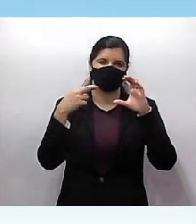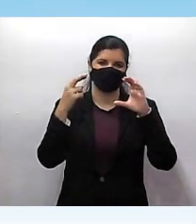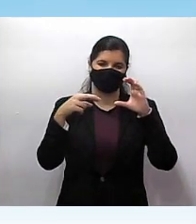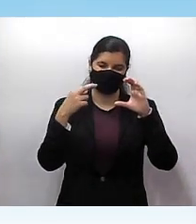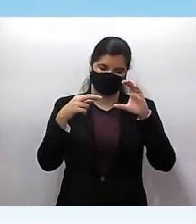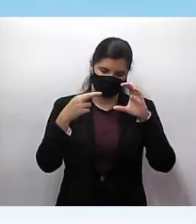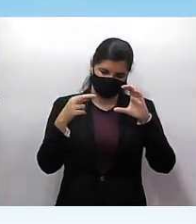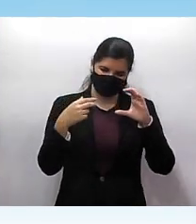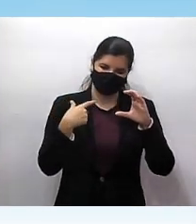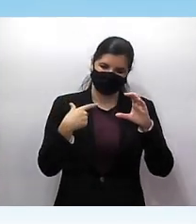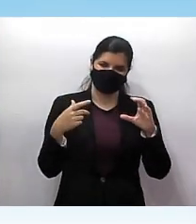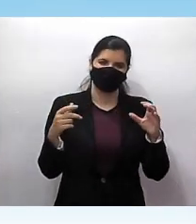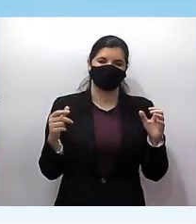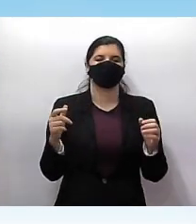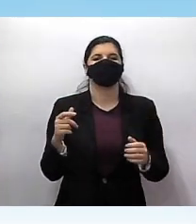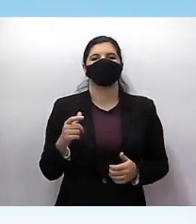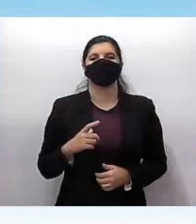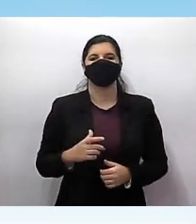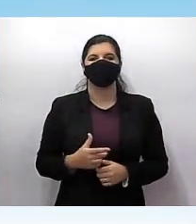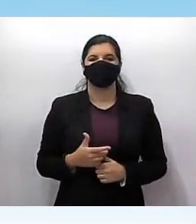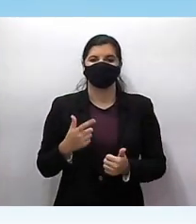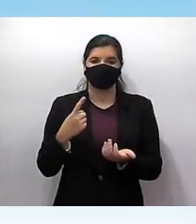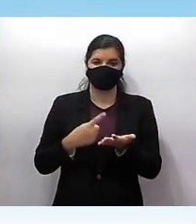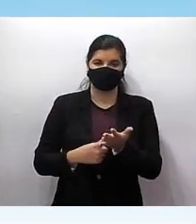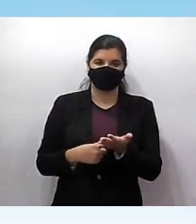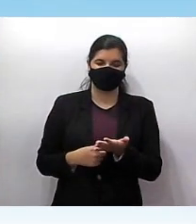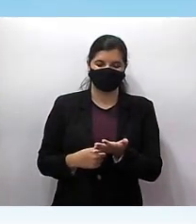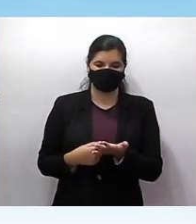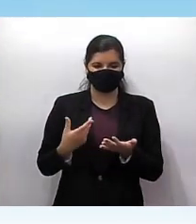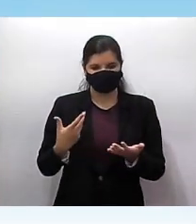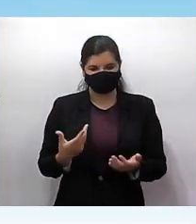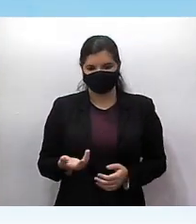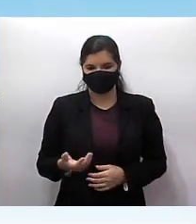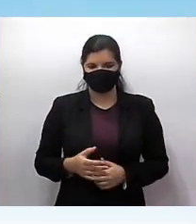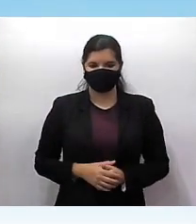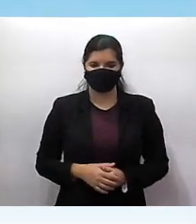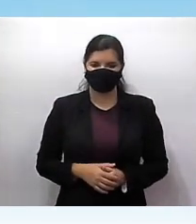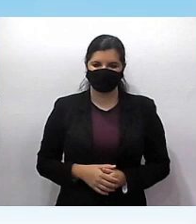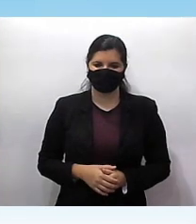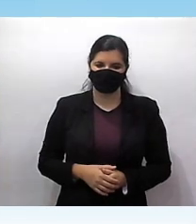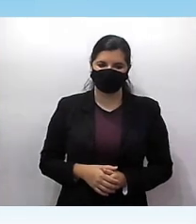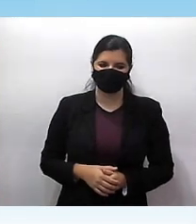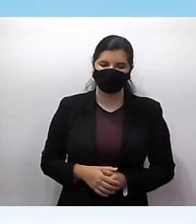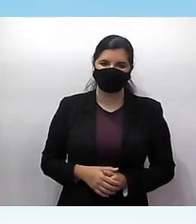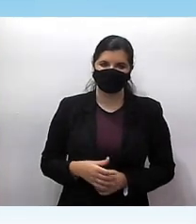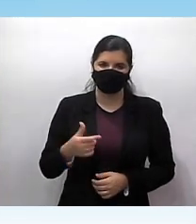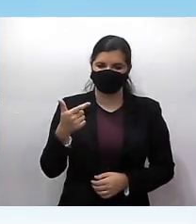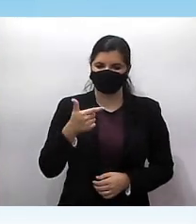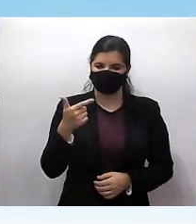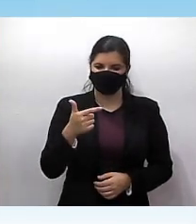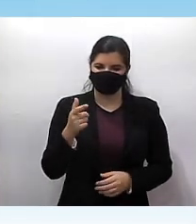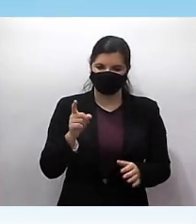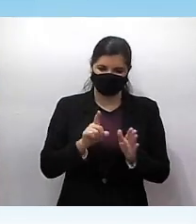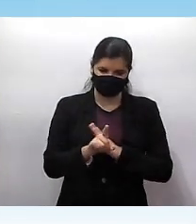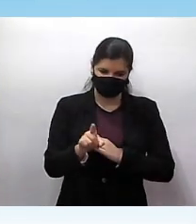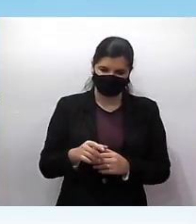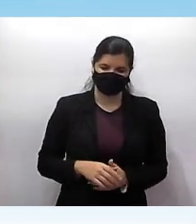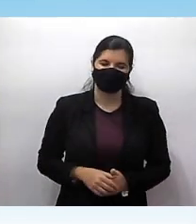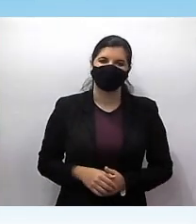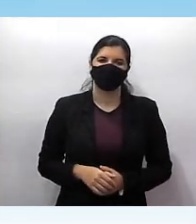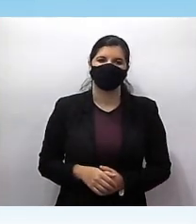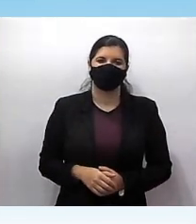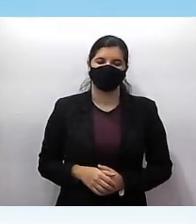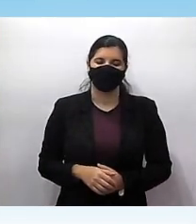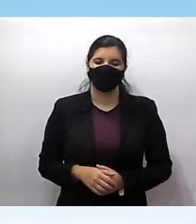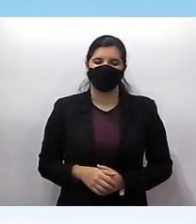Tudo junto, sem acento, fechou? Tá combinado? Então vamos lá comigo, ó. E segunda questão, para a gente poder